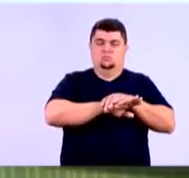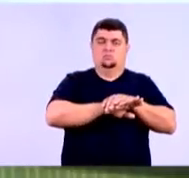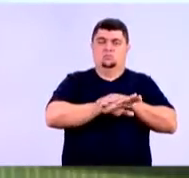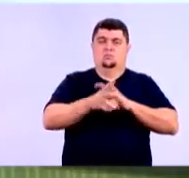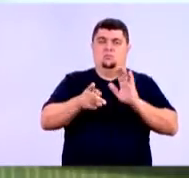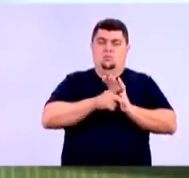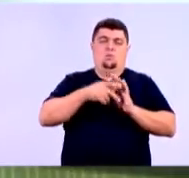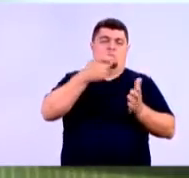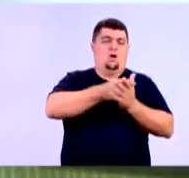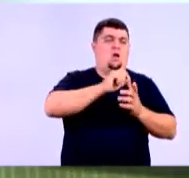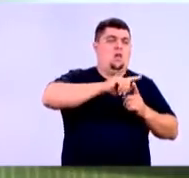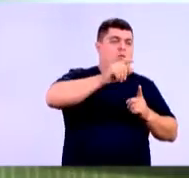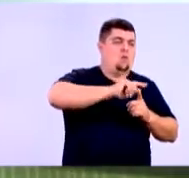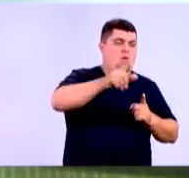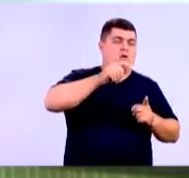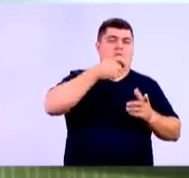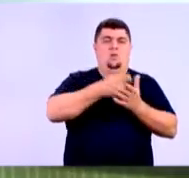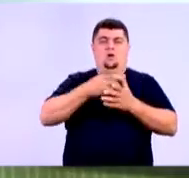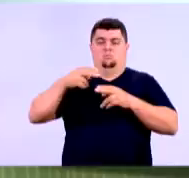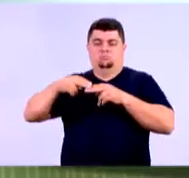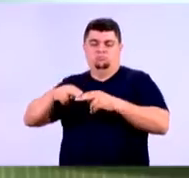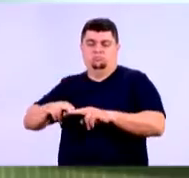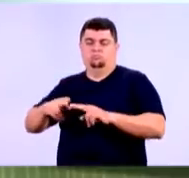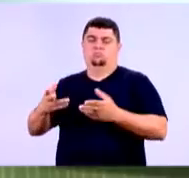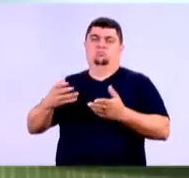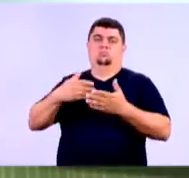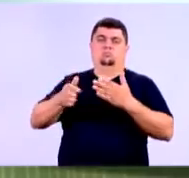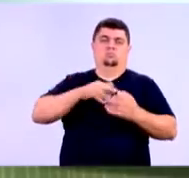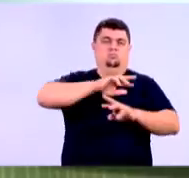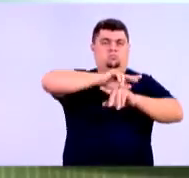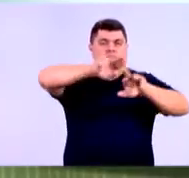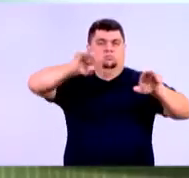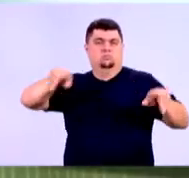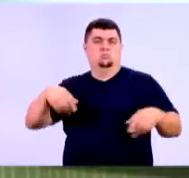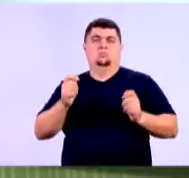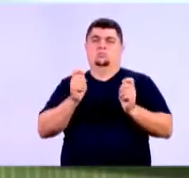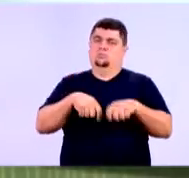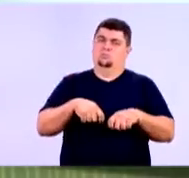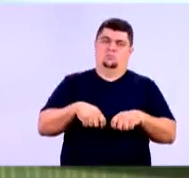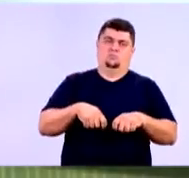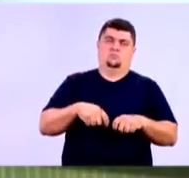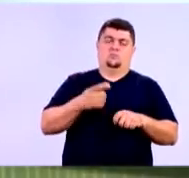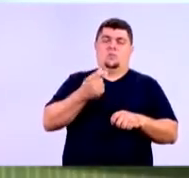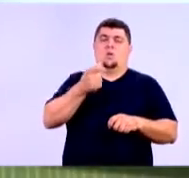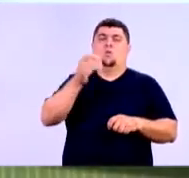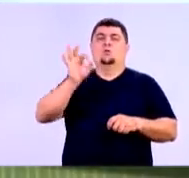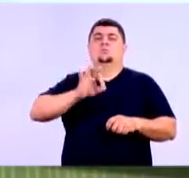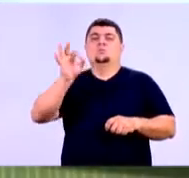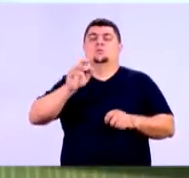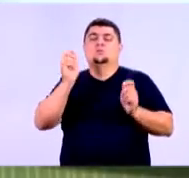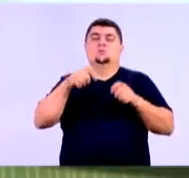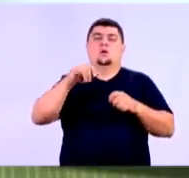você avalia quais são as parcelas que a pessoa compra, que ela paga, perdão, por mês, e quantos por cento da renda isso